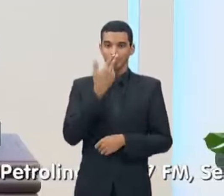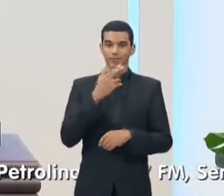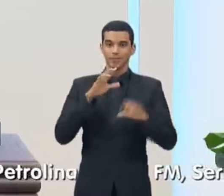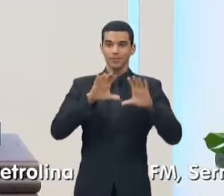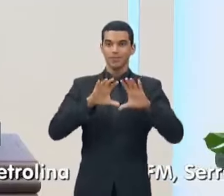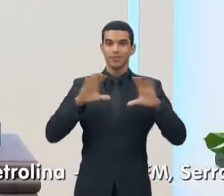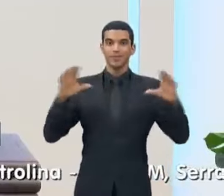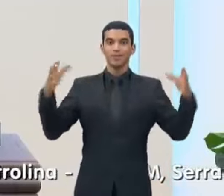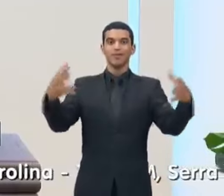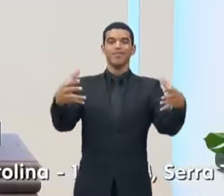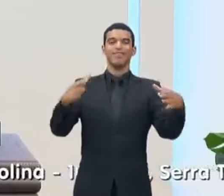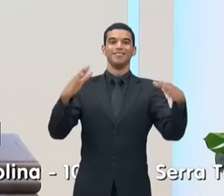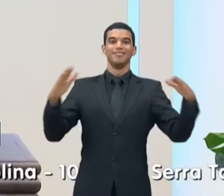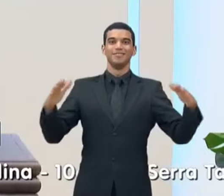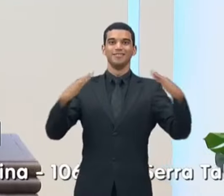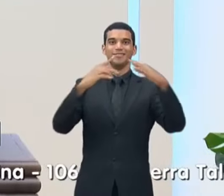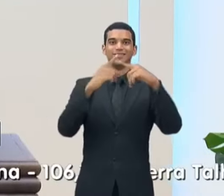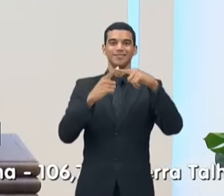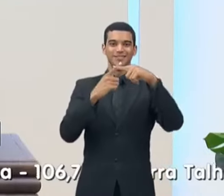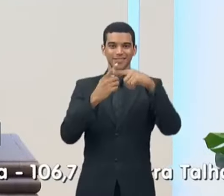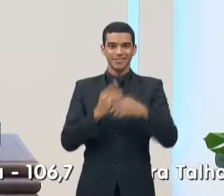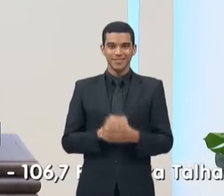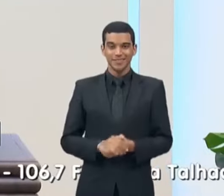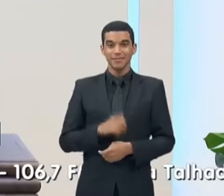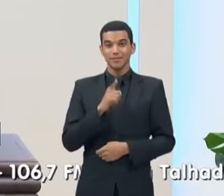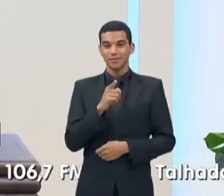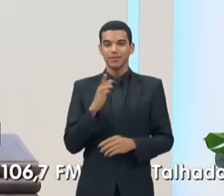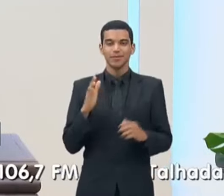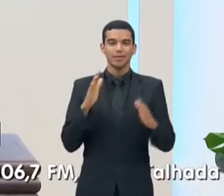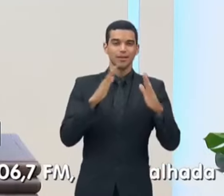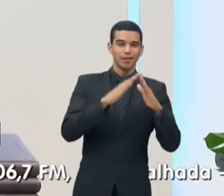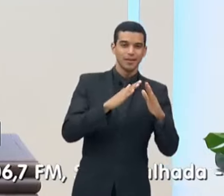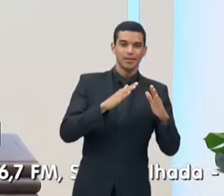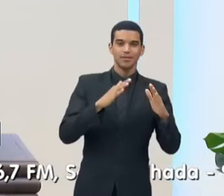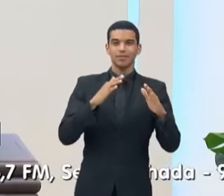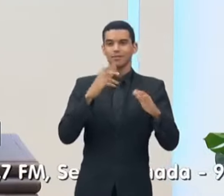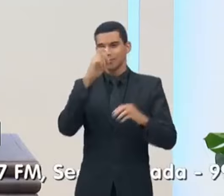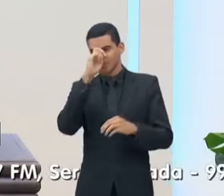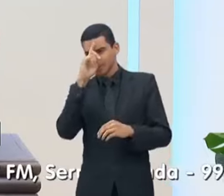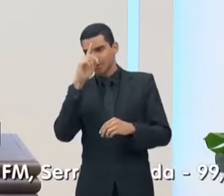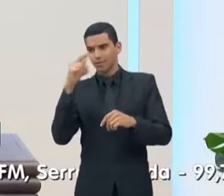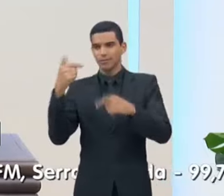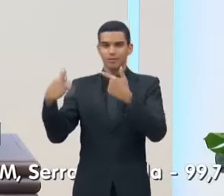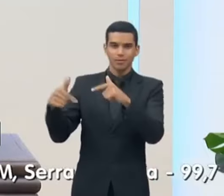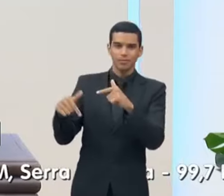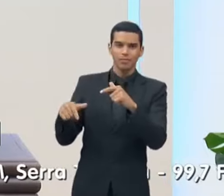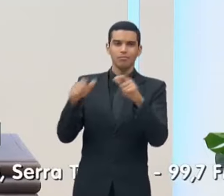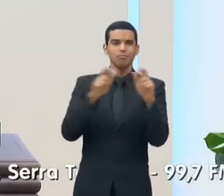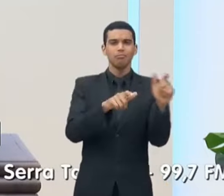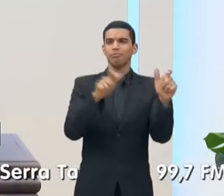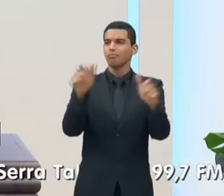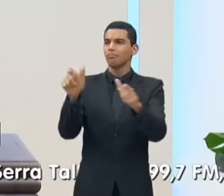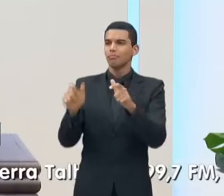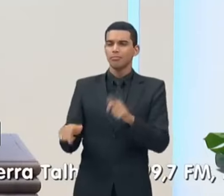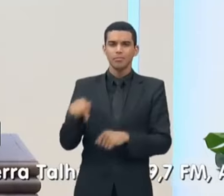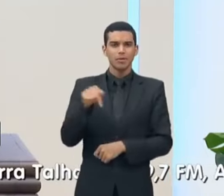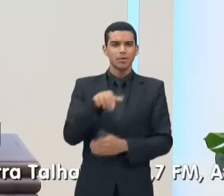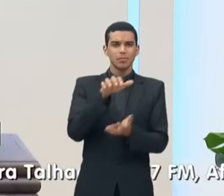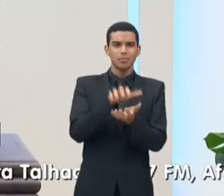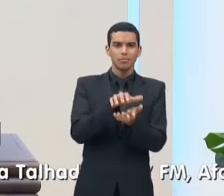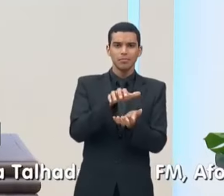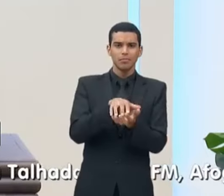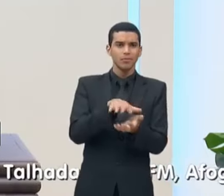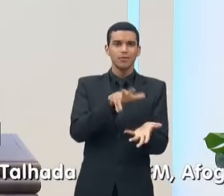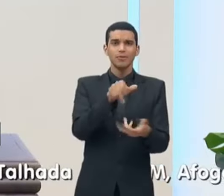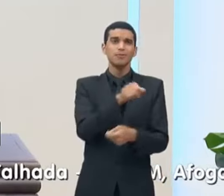Você que está em casa, está nos hospitais, está no seu trabalho, em qualquer lugar do estado de Pernambuco e